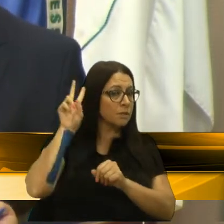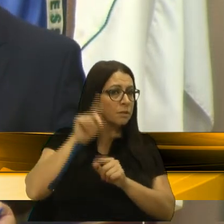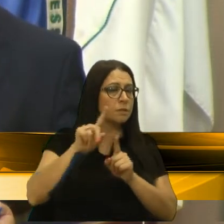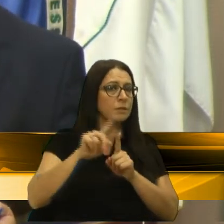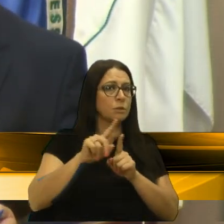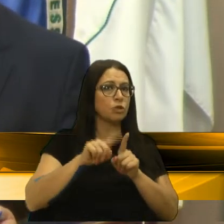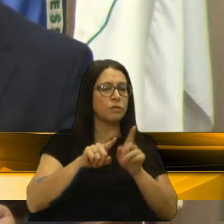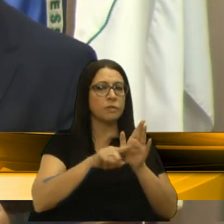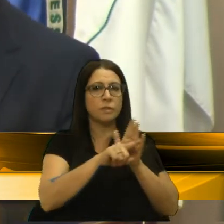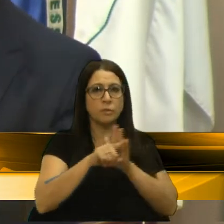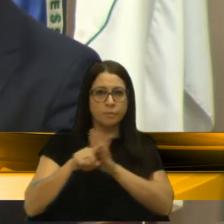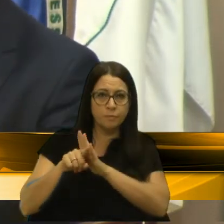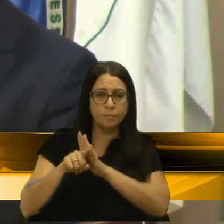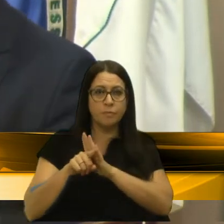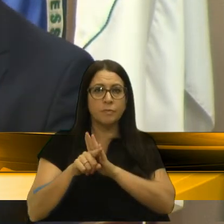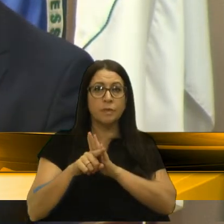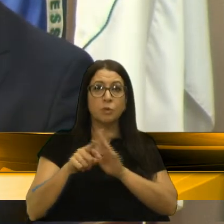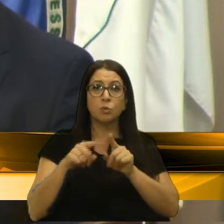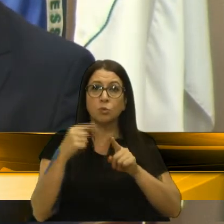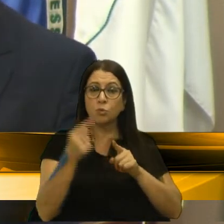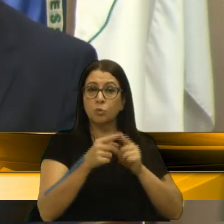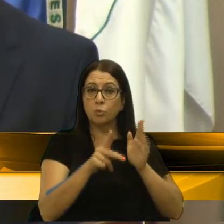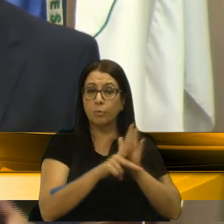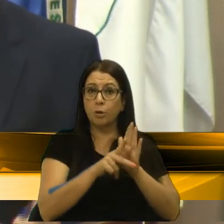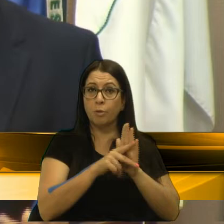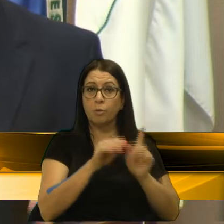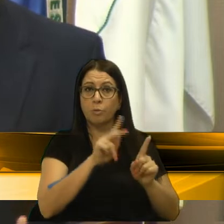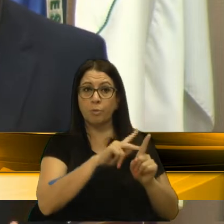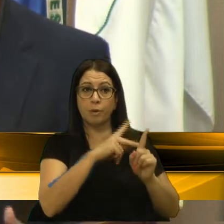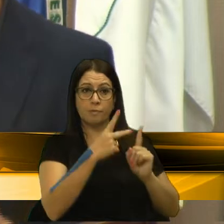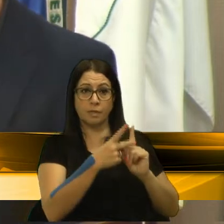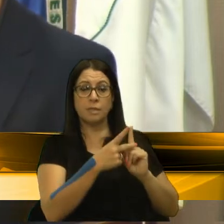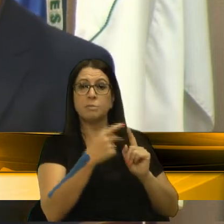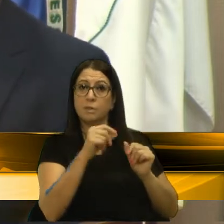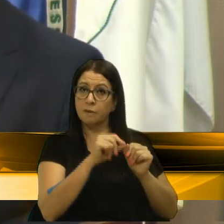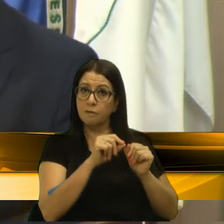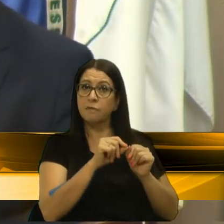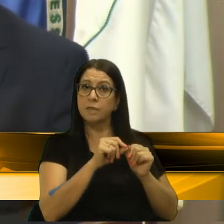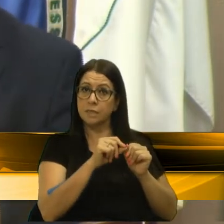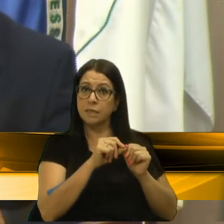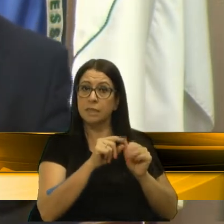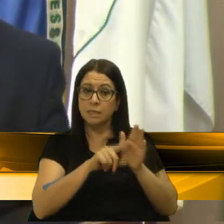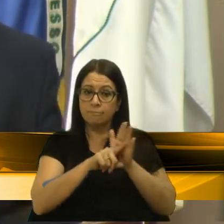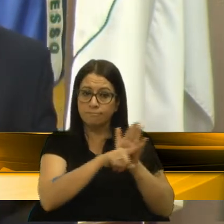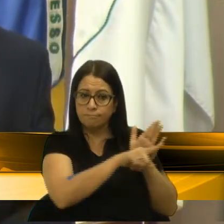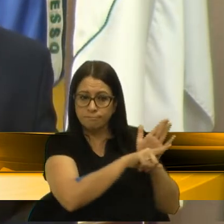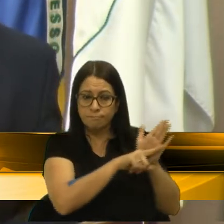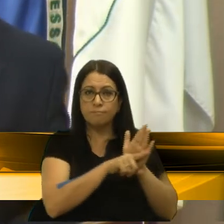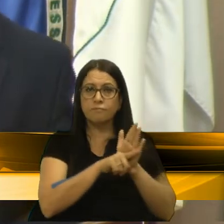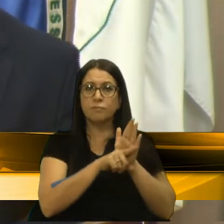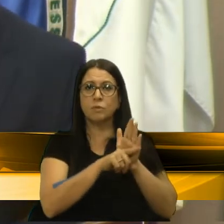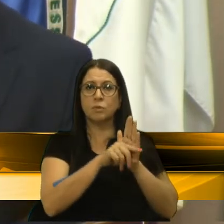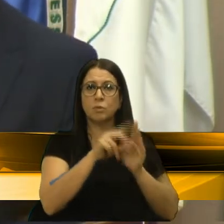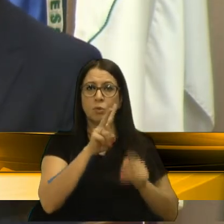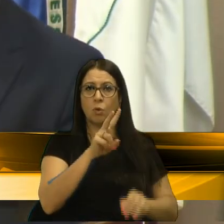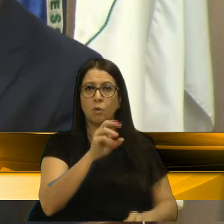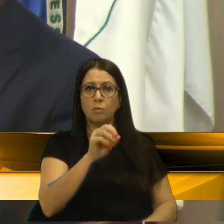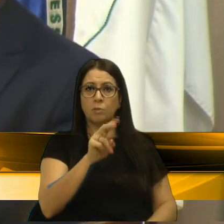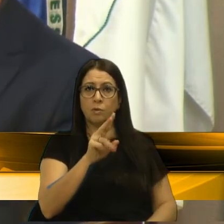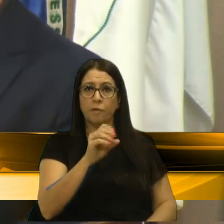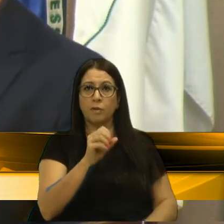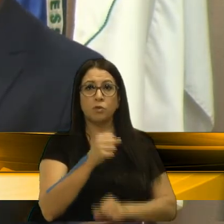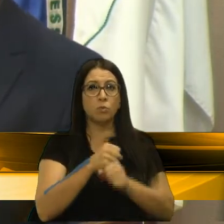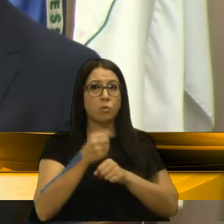censo previdenciário, quer dizer, os regimes próprios de previdência precisam fazer esse censo previdenciário nesse ano de 2020. O